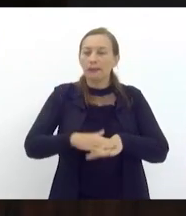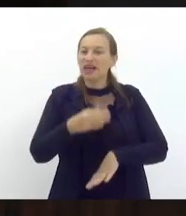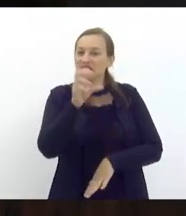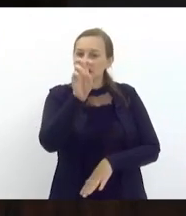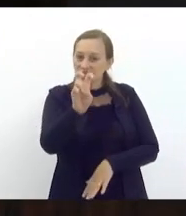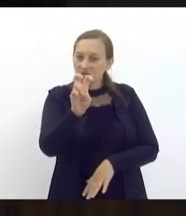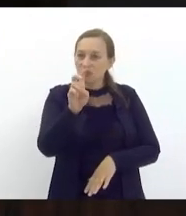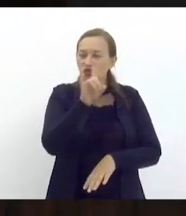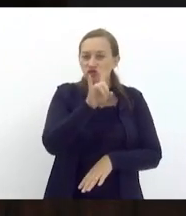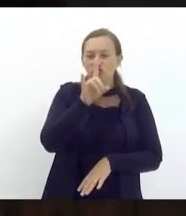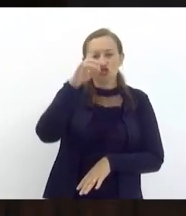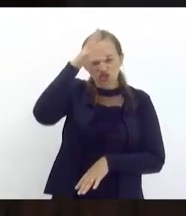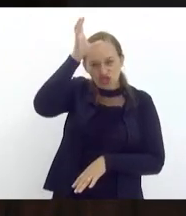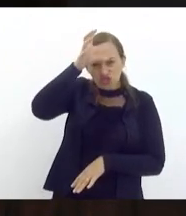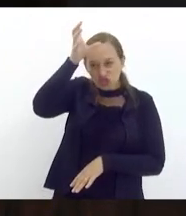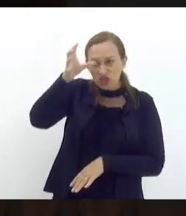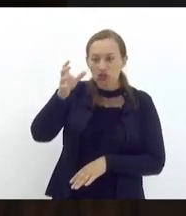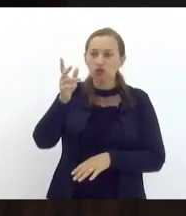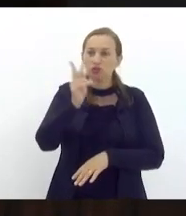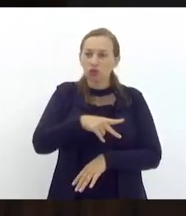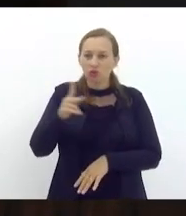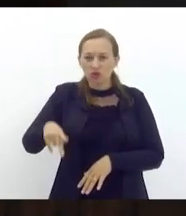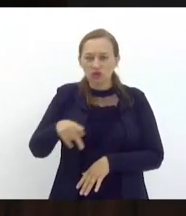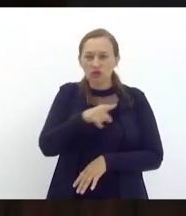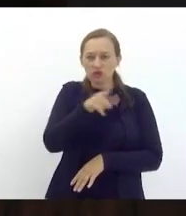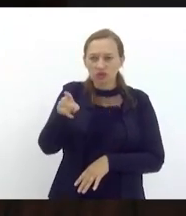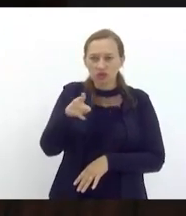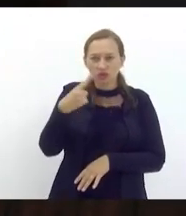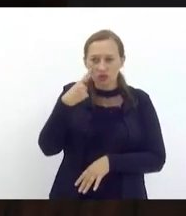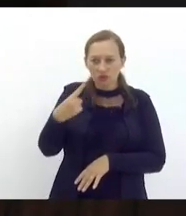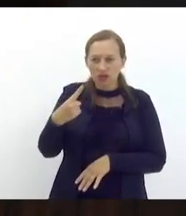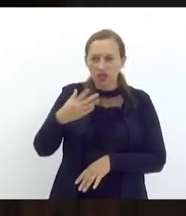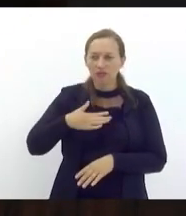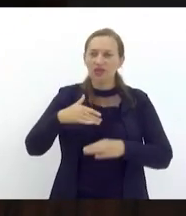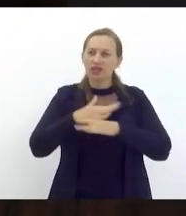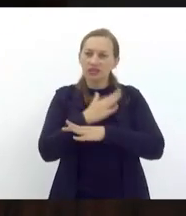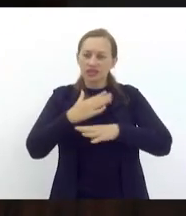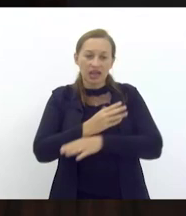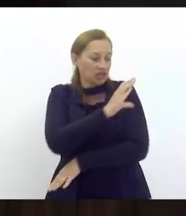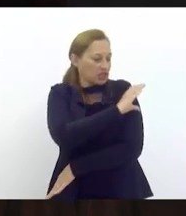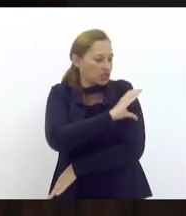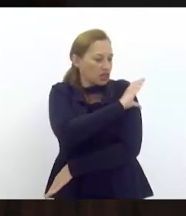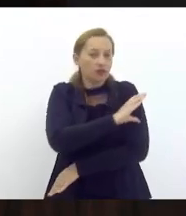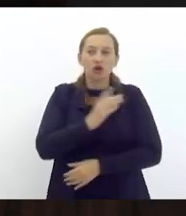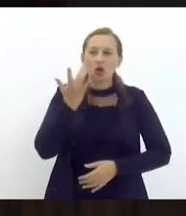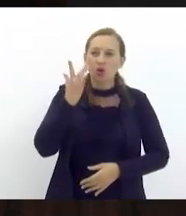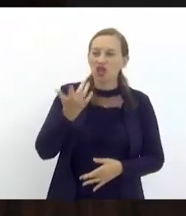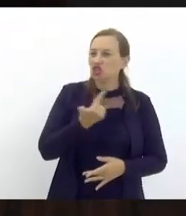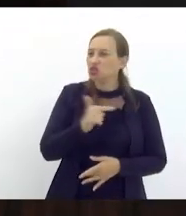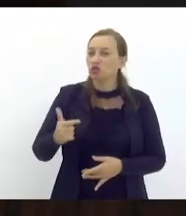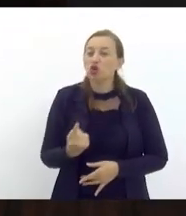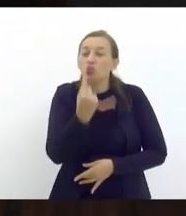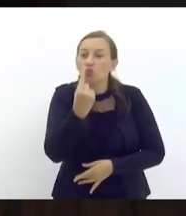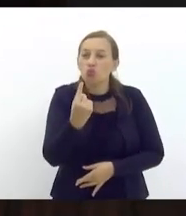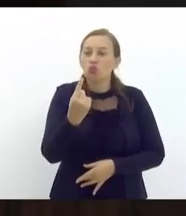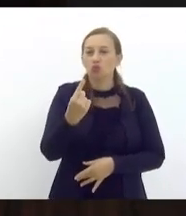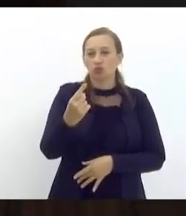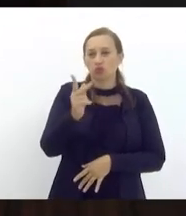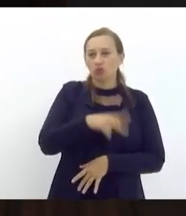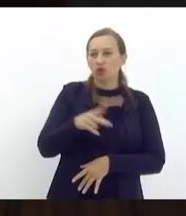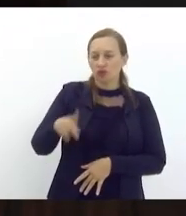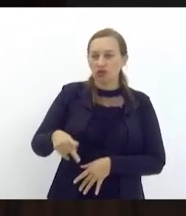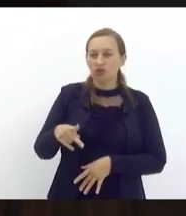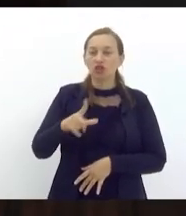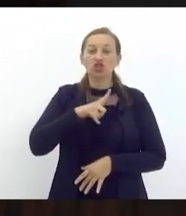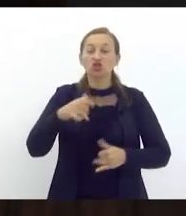professoras né Se vocês forem especial na minha região na minha cidade de Campos eu acho que não tem um professor do meu tempo do